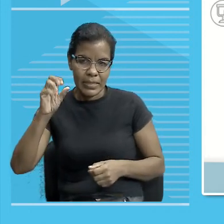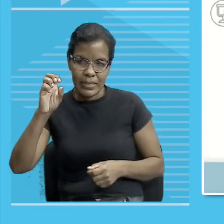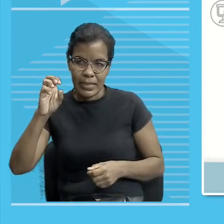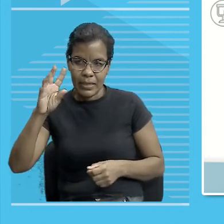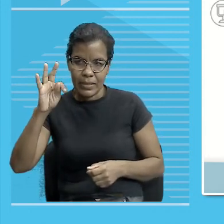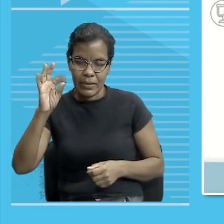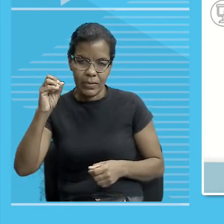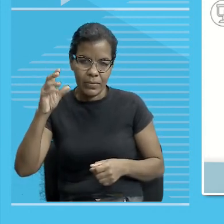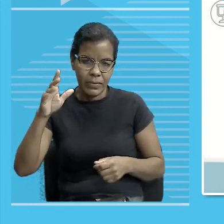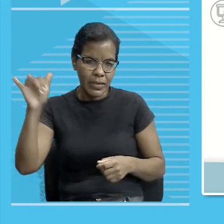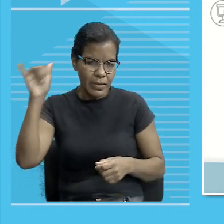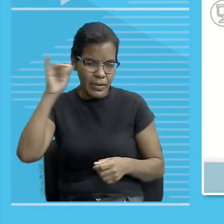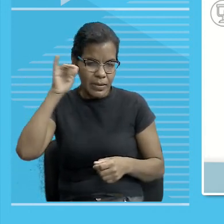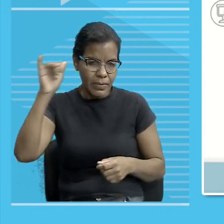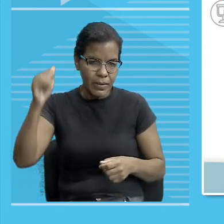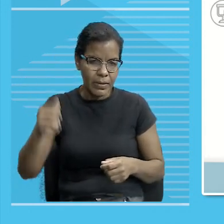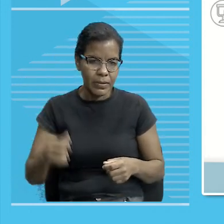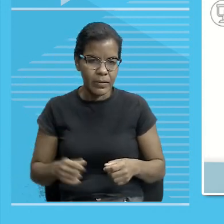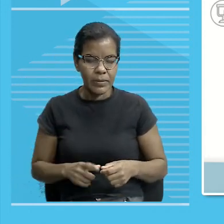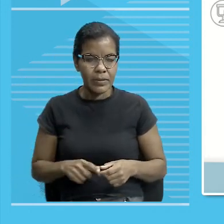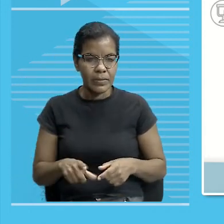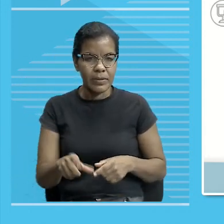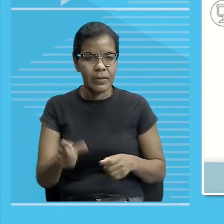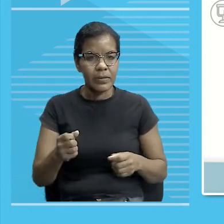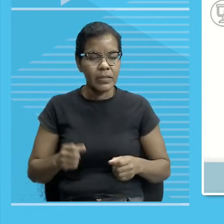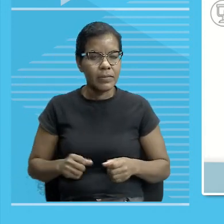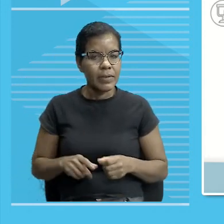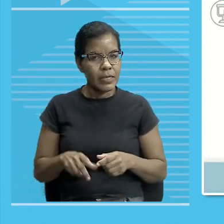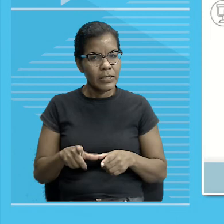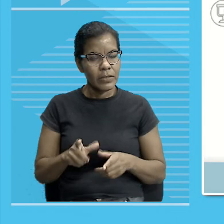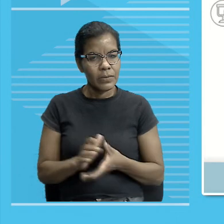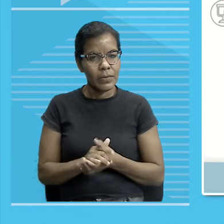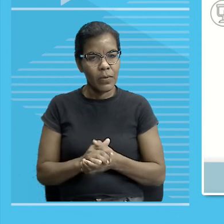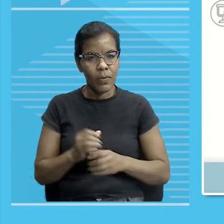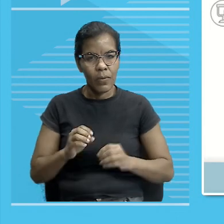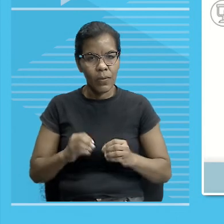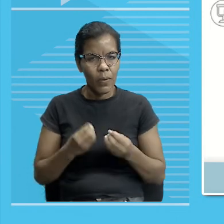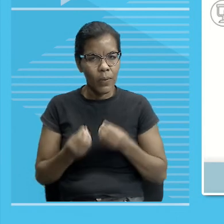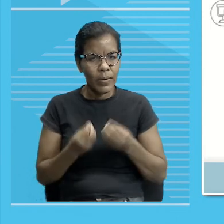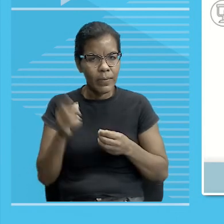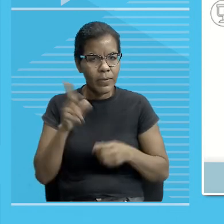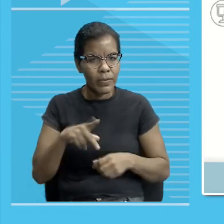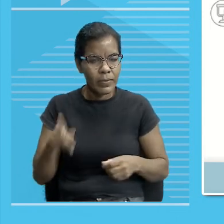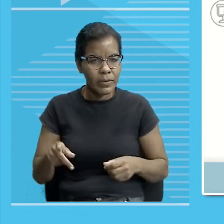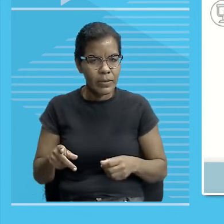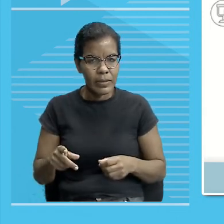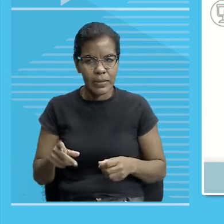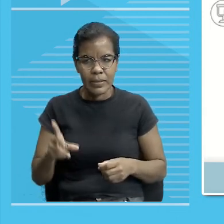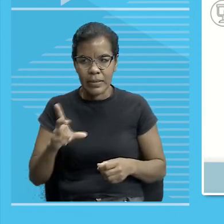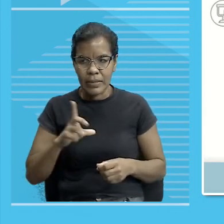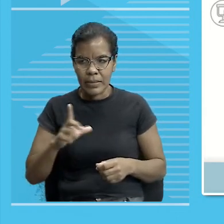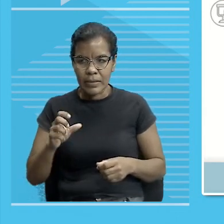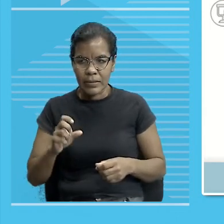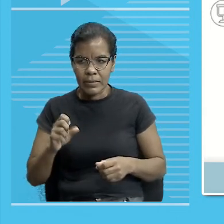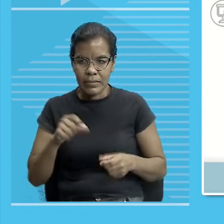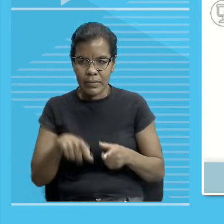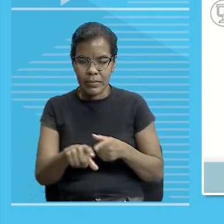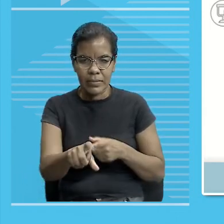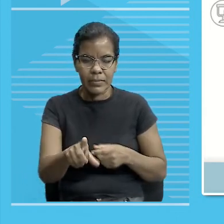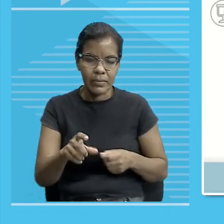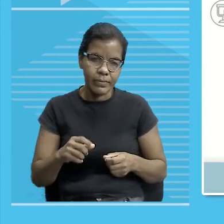que os espermatozoides sejam expelidos na ejaculação. Como não? Mas, professor, tem sêmen. Sêmen é uma